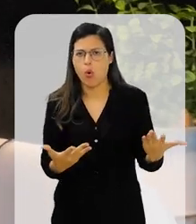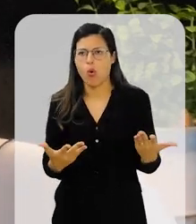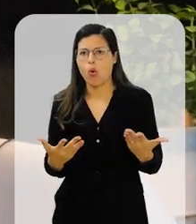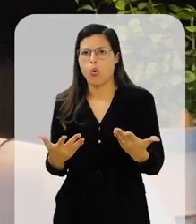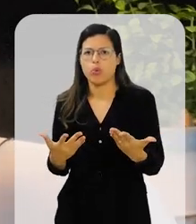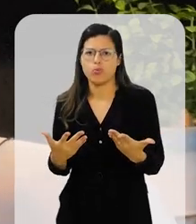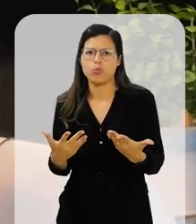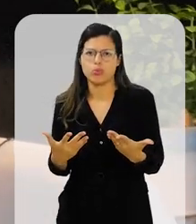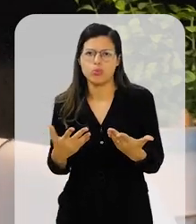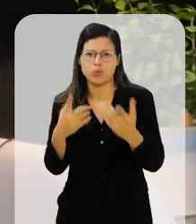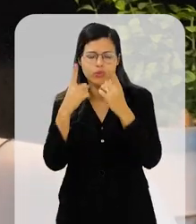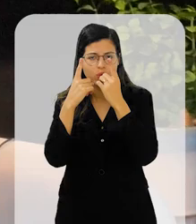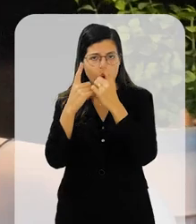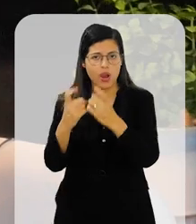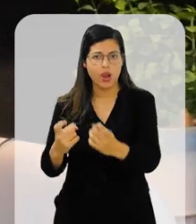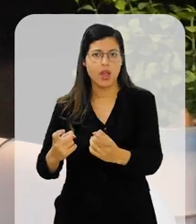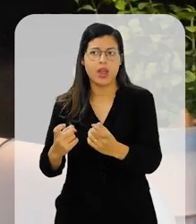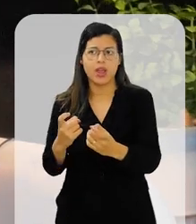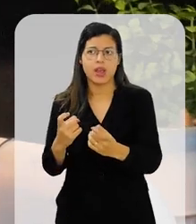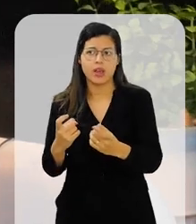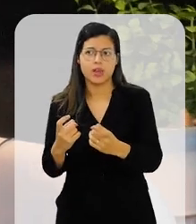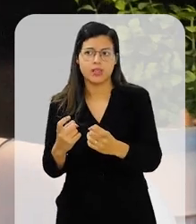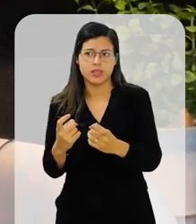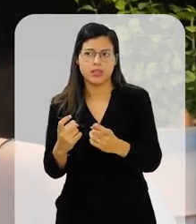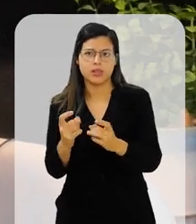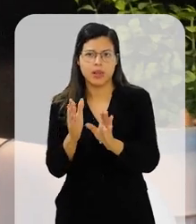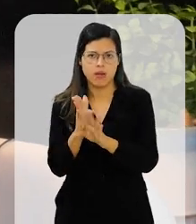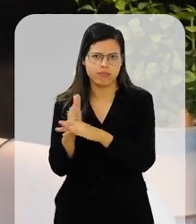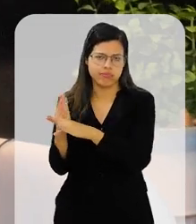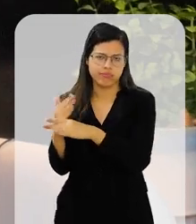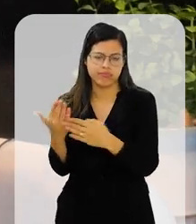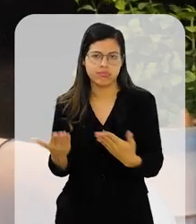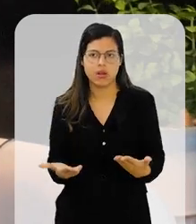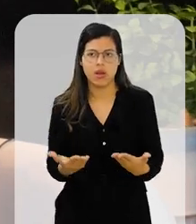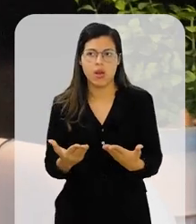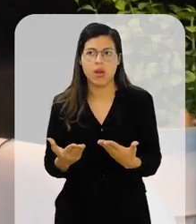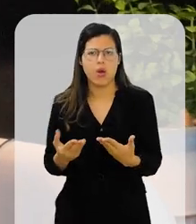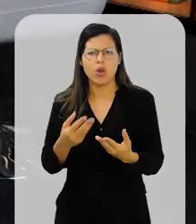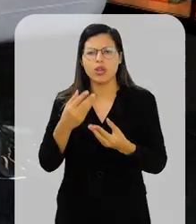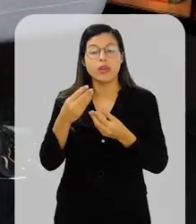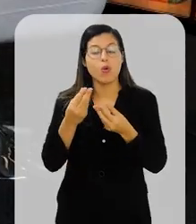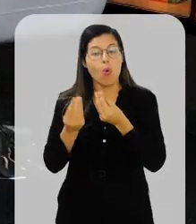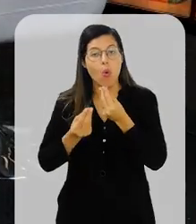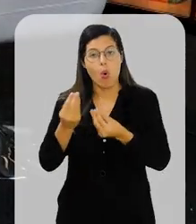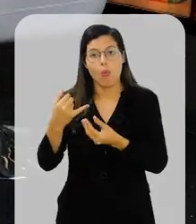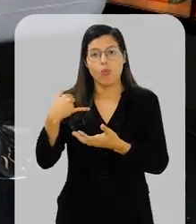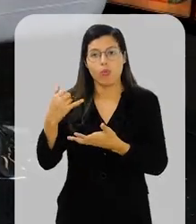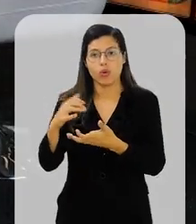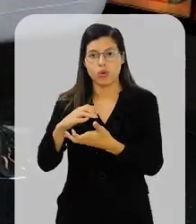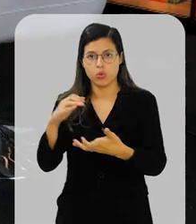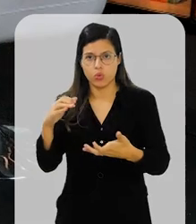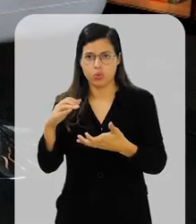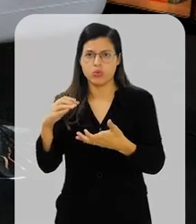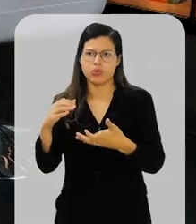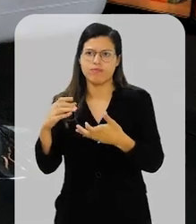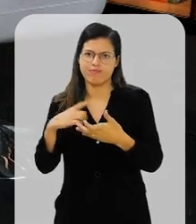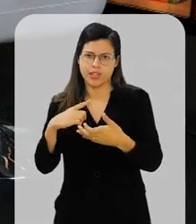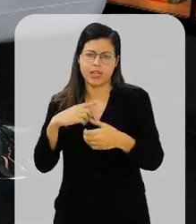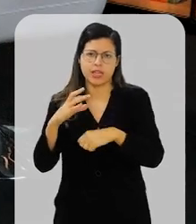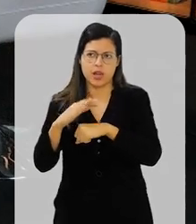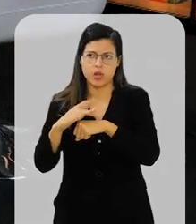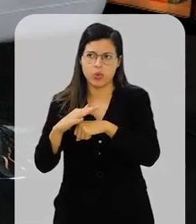abandono, de maus tratos e, tipo, como se o idoso, a partir do momento que tem ou desenvolve a